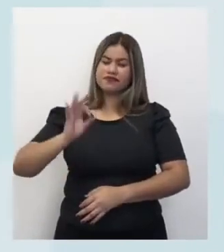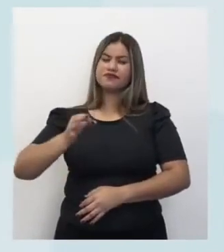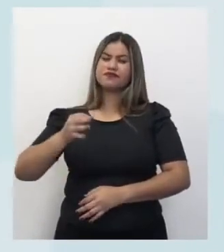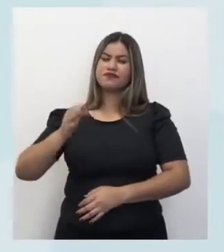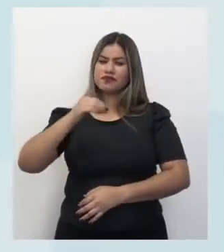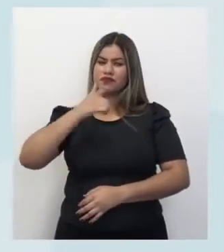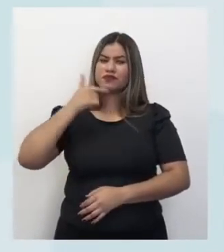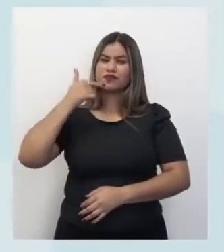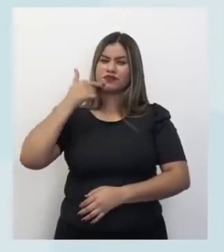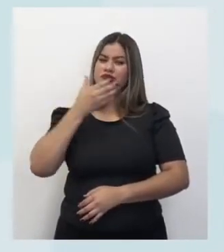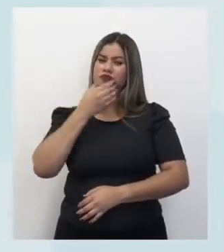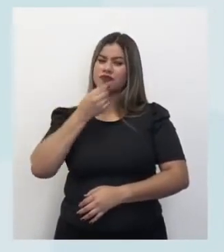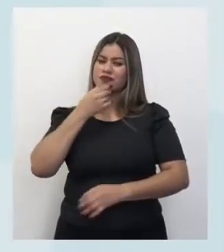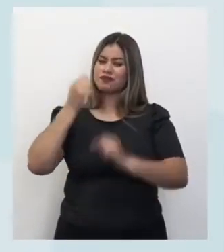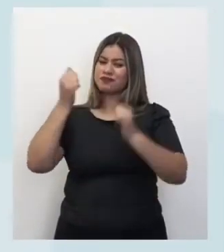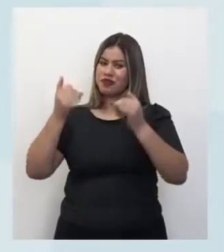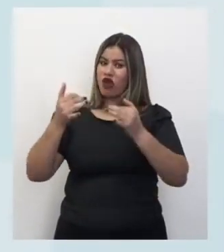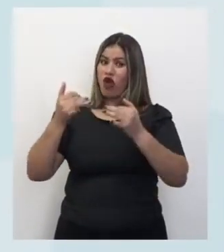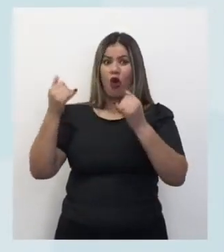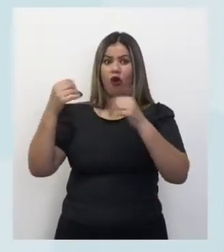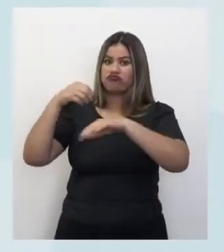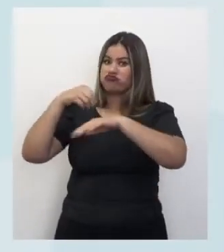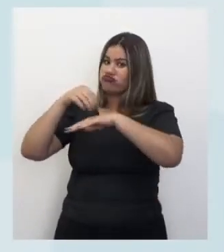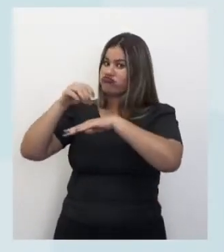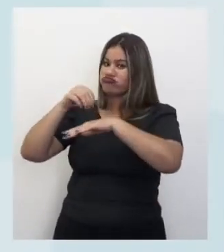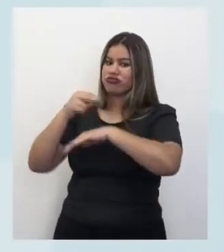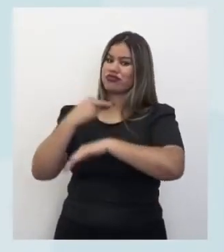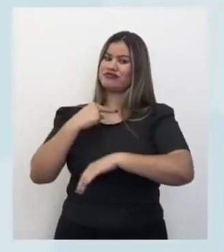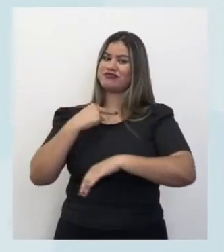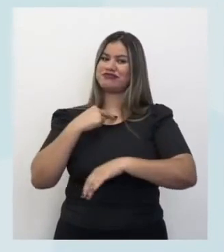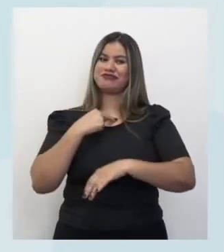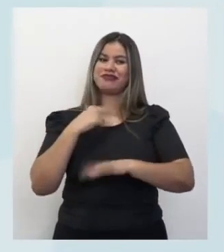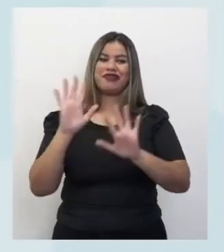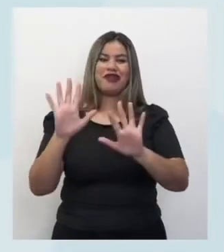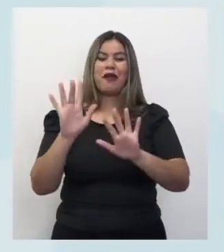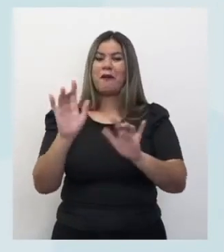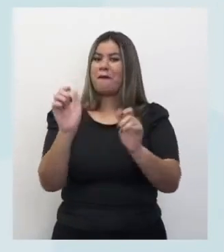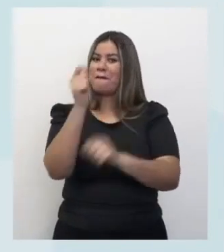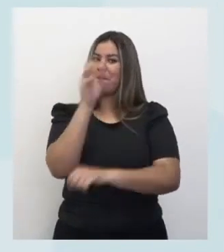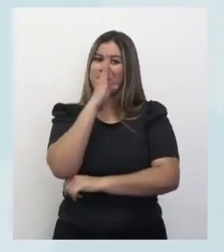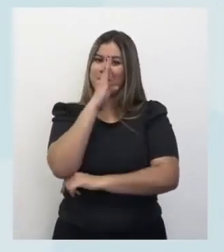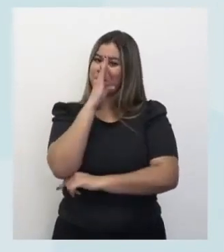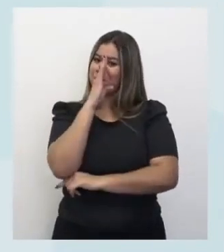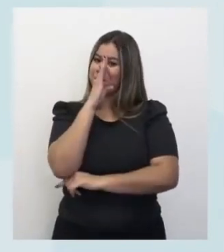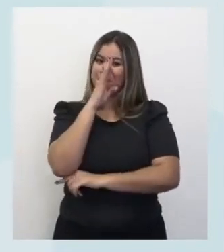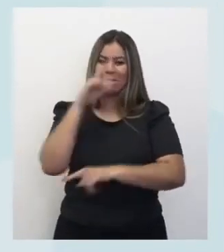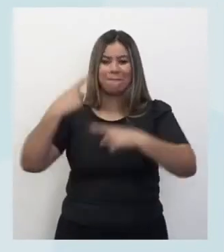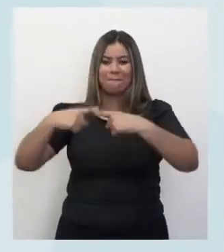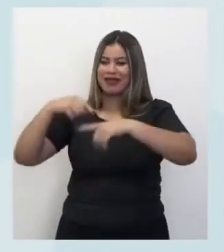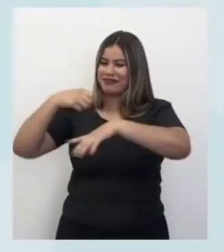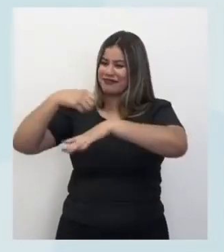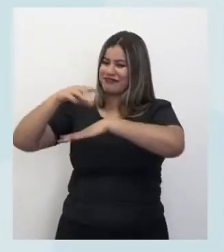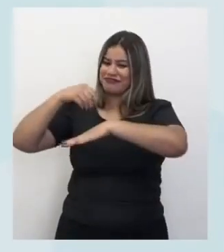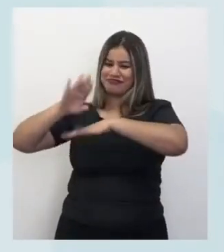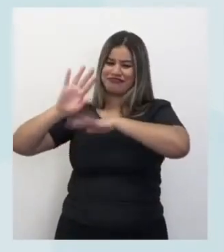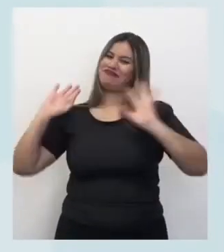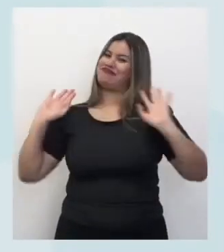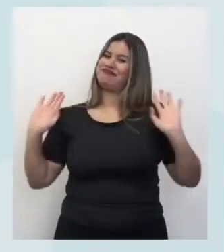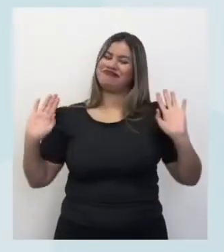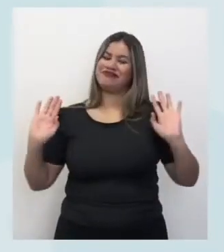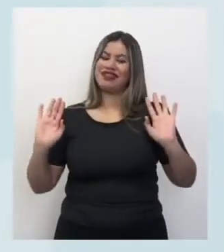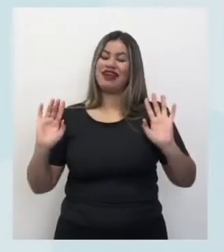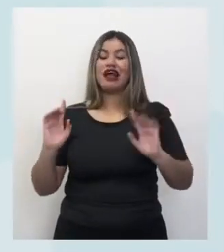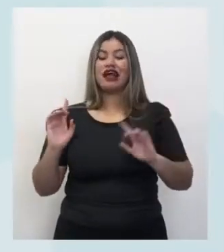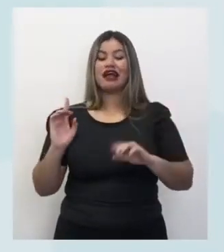que... Fala pouca coisa, só não, um pouco, então só, não só, vou é só falar pra, nada. só uma Vou então não, deixar não assim, fala, porque acho que você vai acabar falando, é verdade. Então